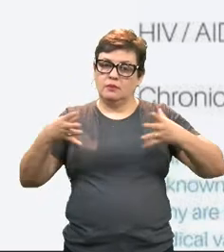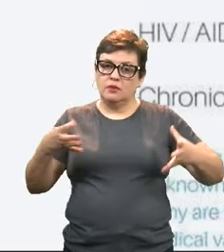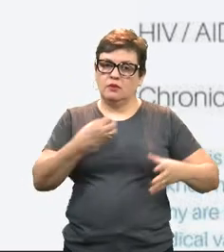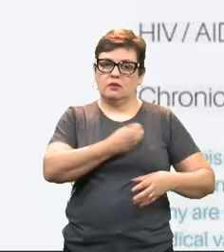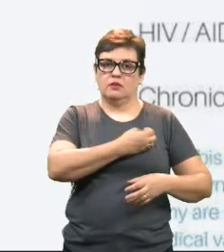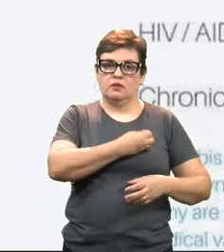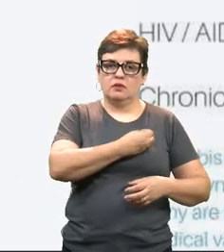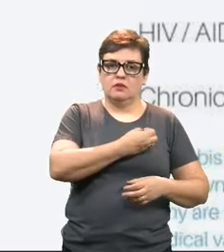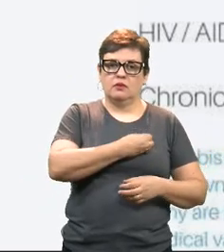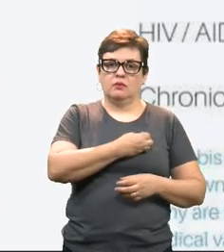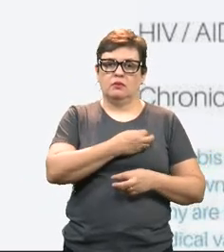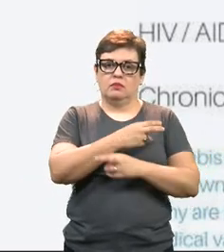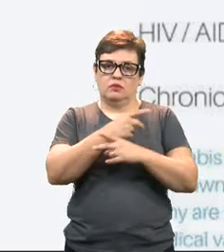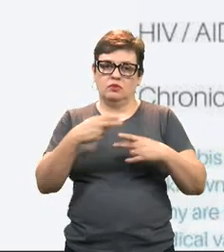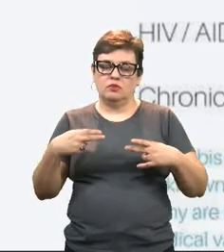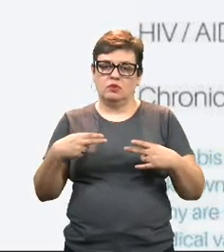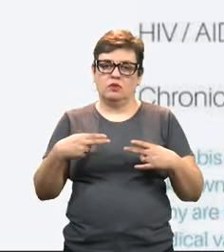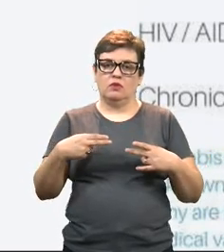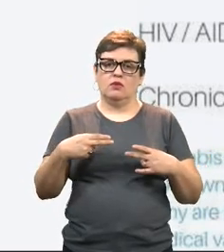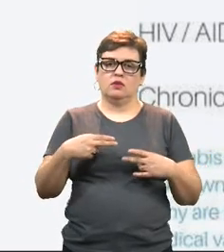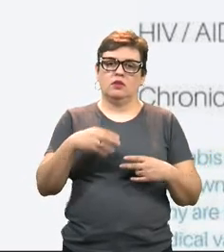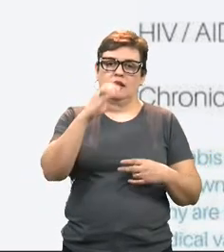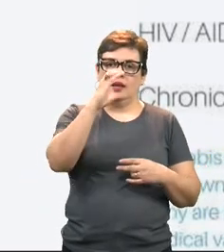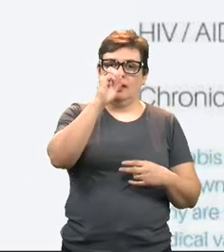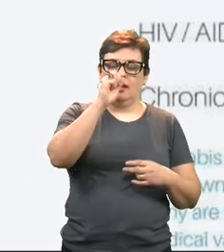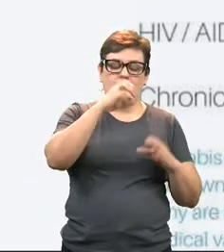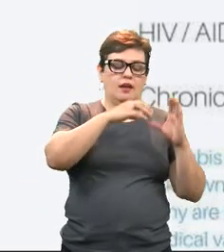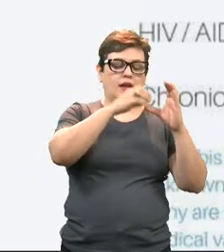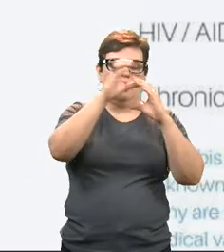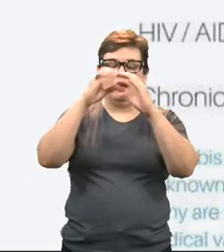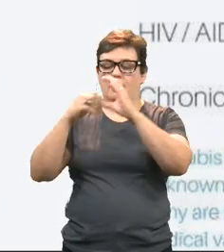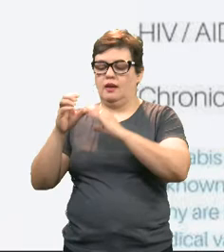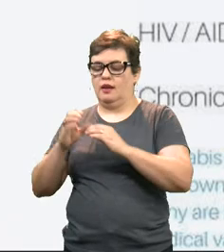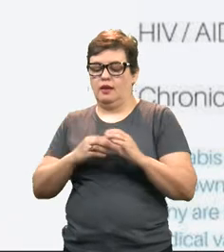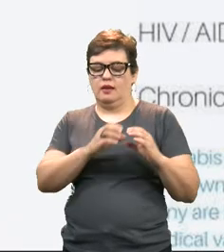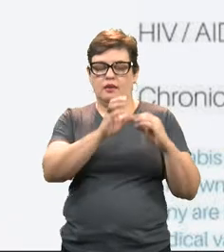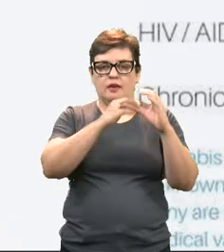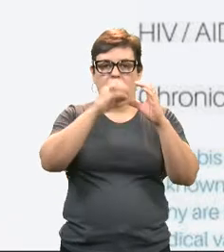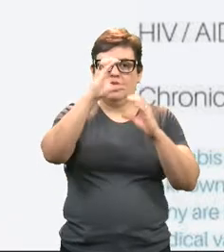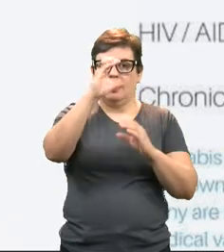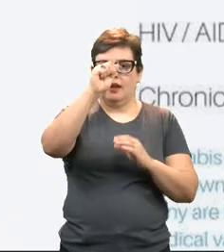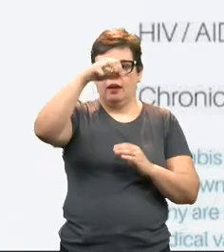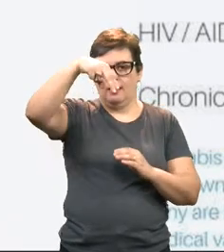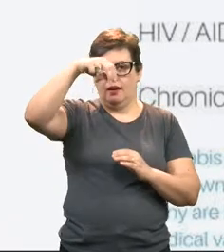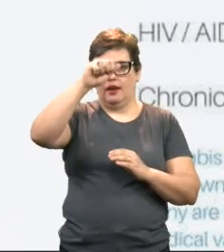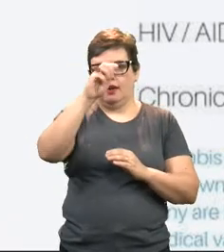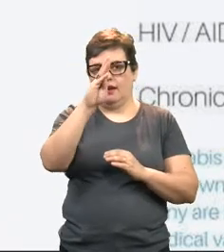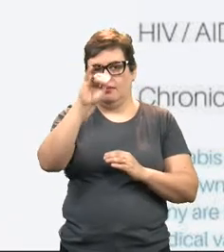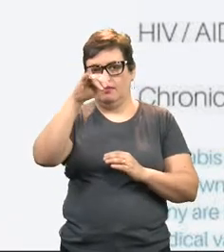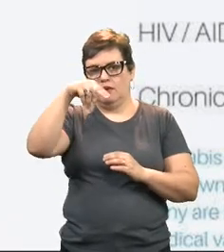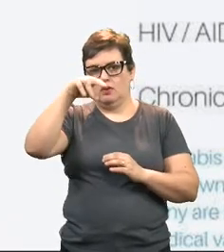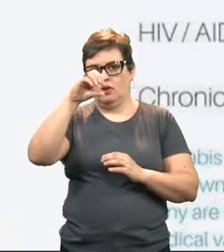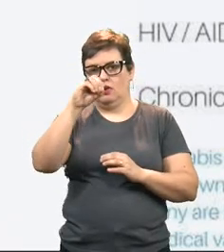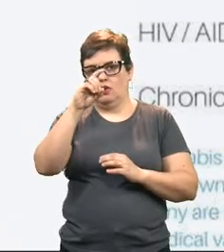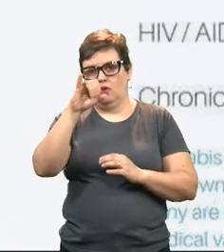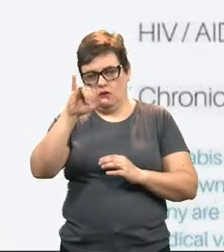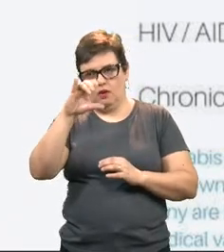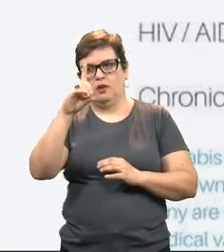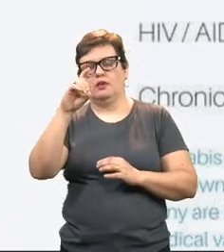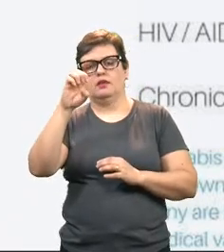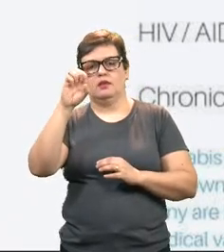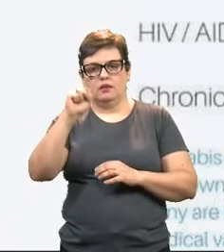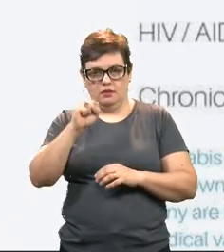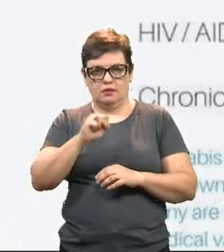de fitocannabinoides, além dos outros compostos químicos, que interagindo, eles trazem a